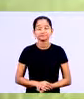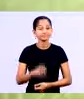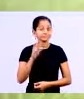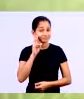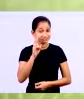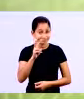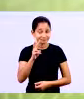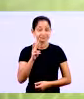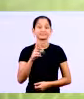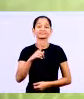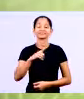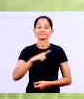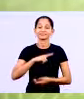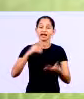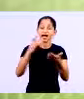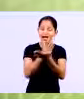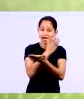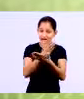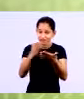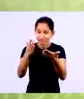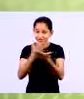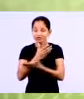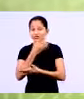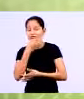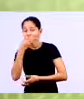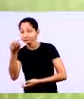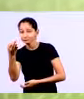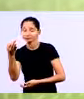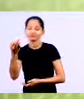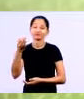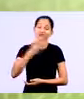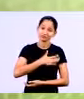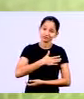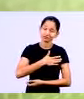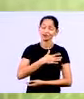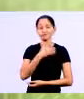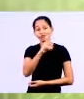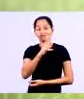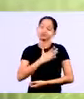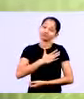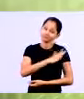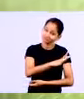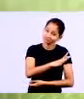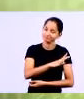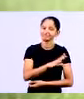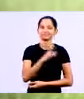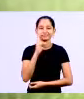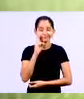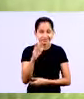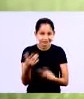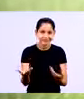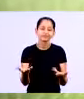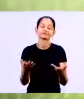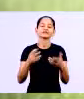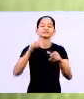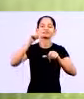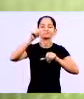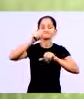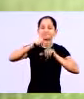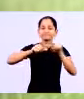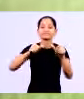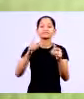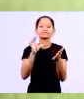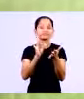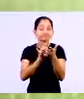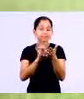Vocês viram que tem os prós e os contra essa mudança. Porém, realmente, aquilo que foi dito,